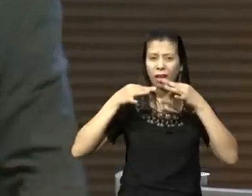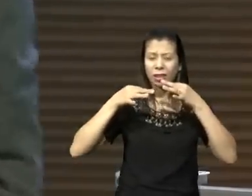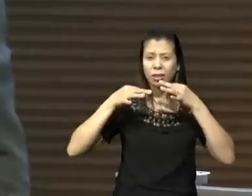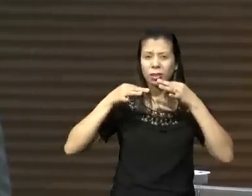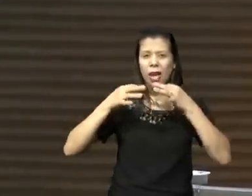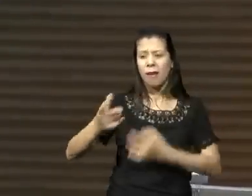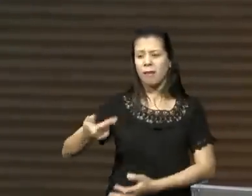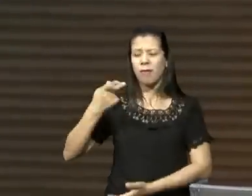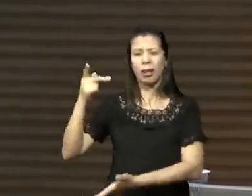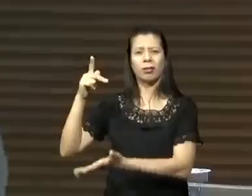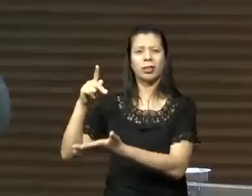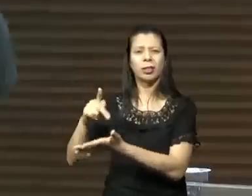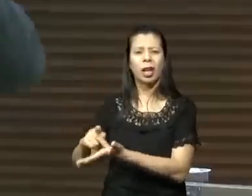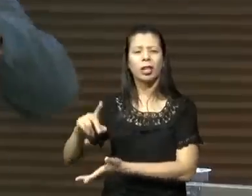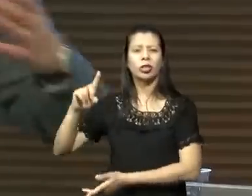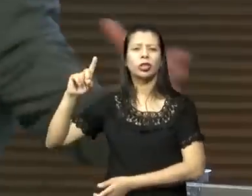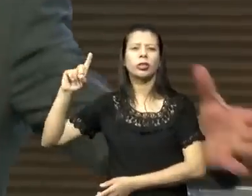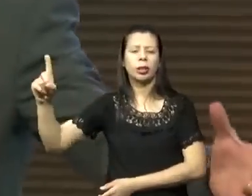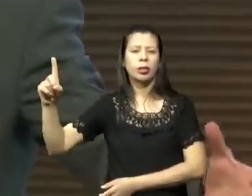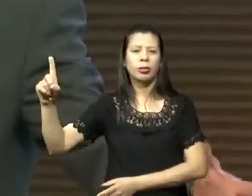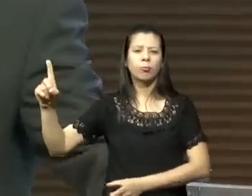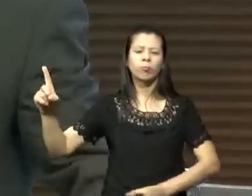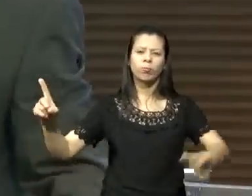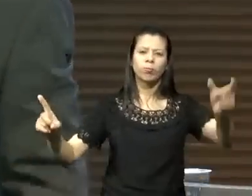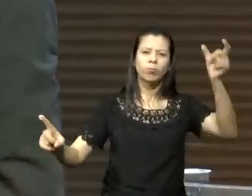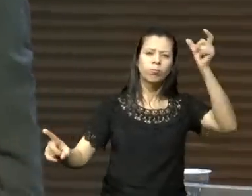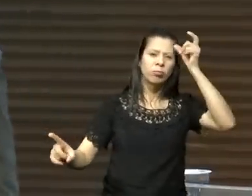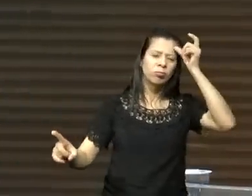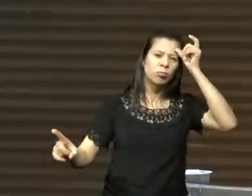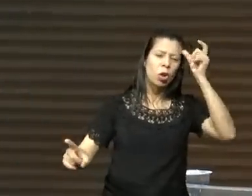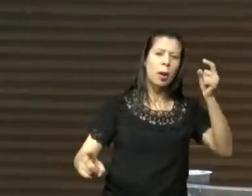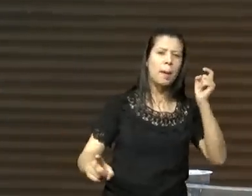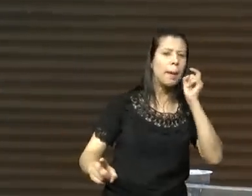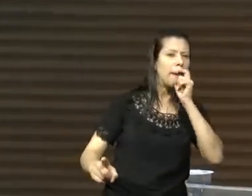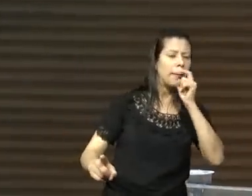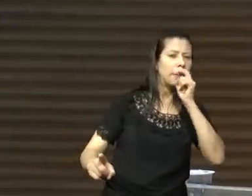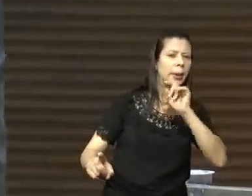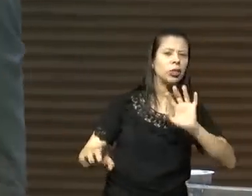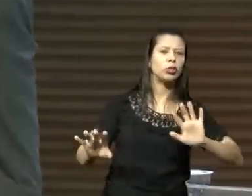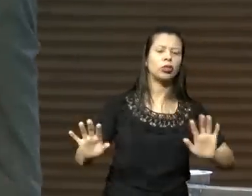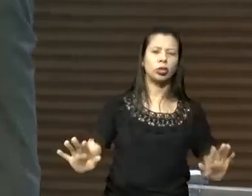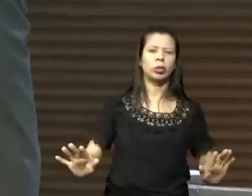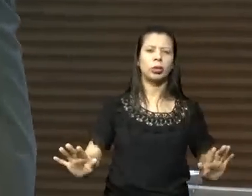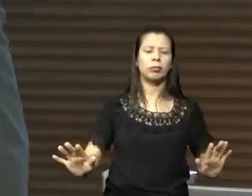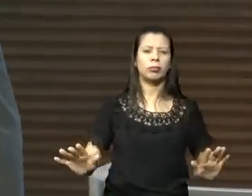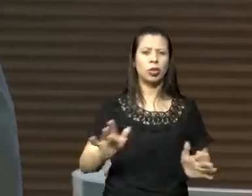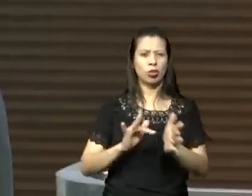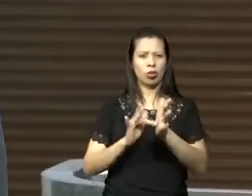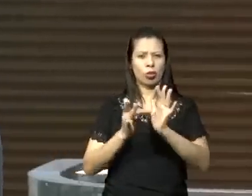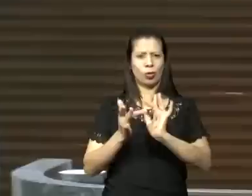aí quem comigo não ajunta espalha vou retirar